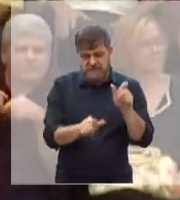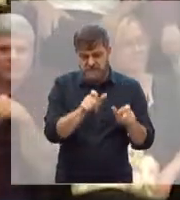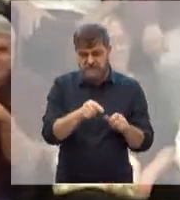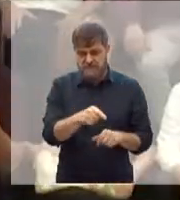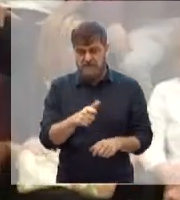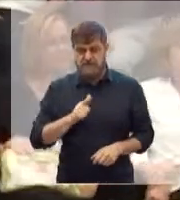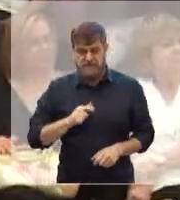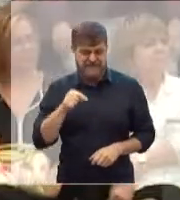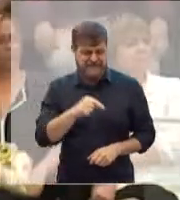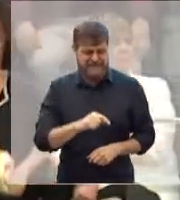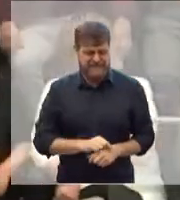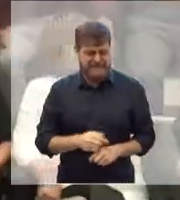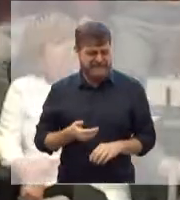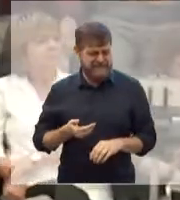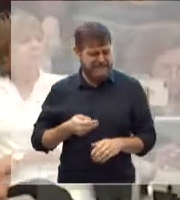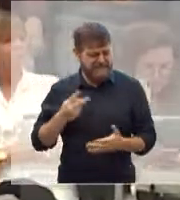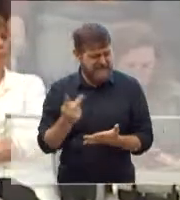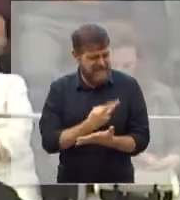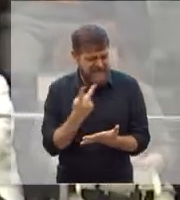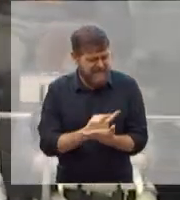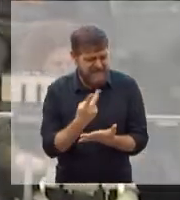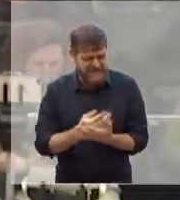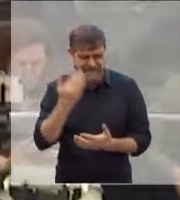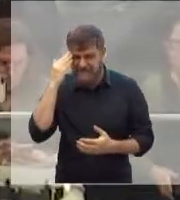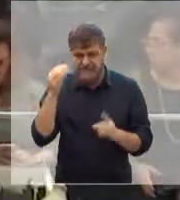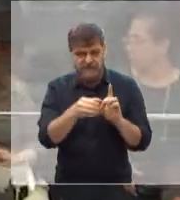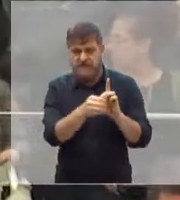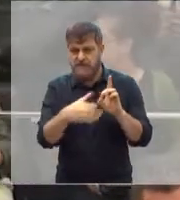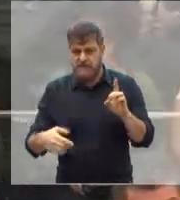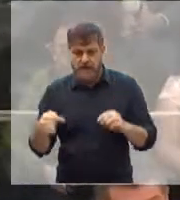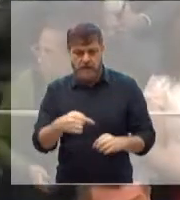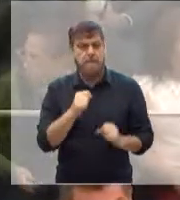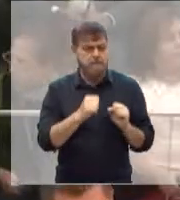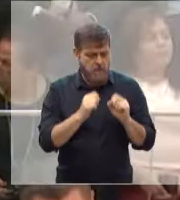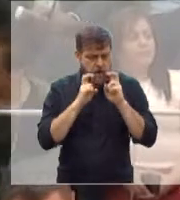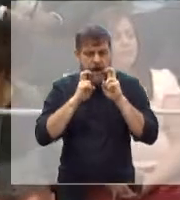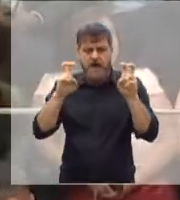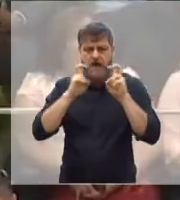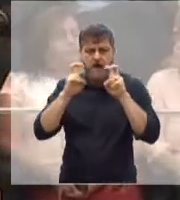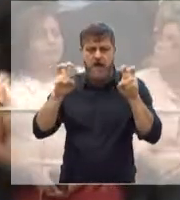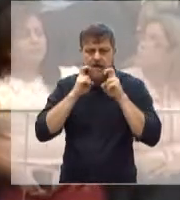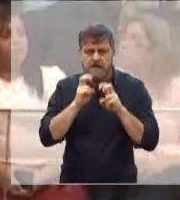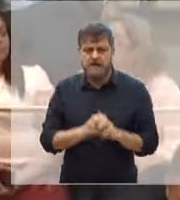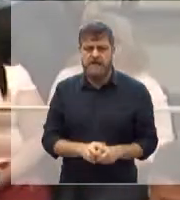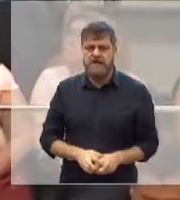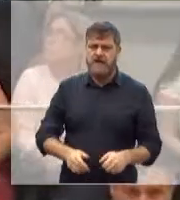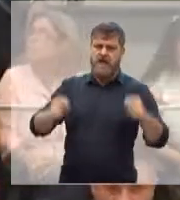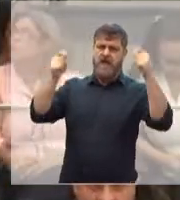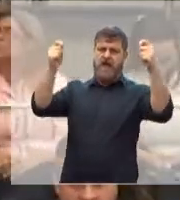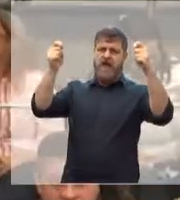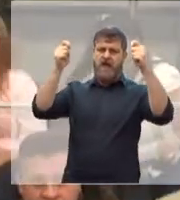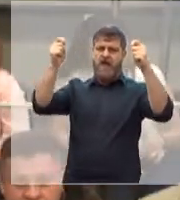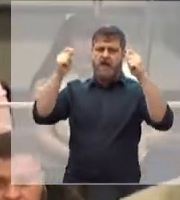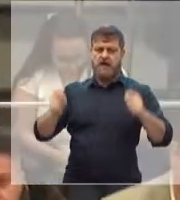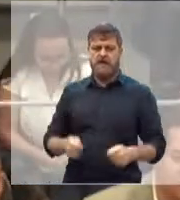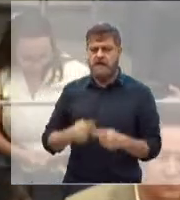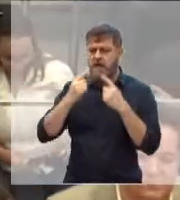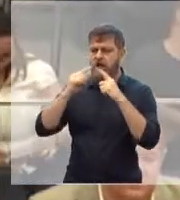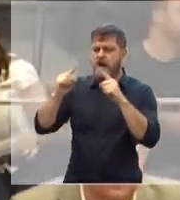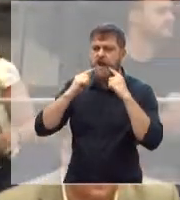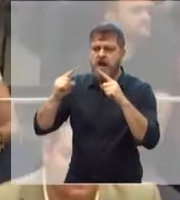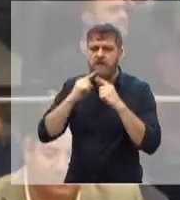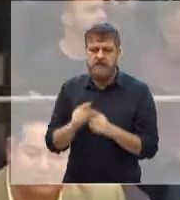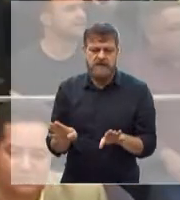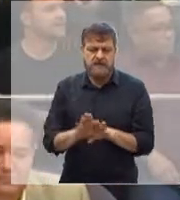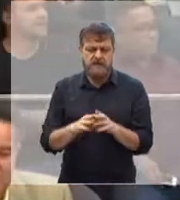pessoas, que deram um comportamento equivocado de democracia, porque você pode gritar, pode levantar cartazes,